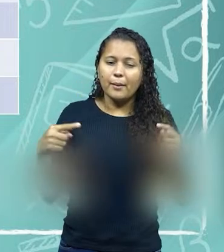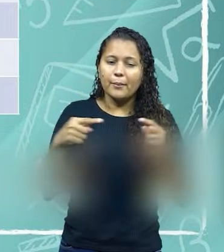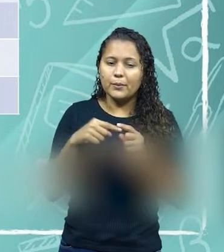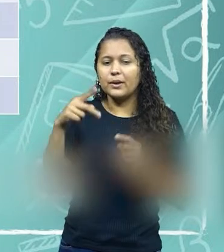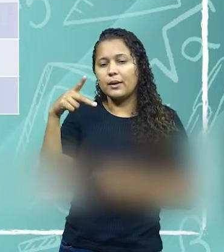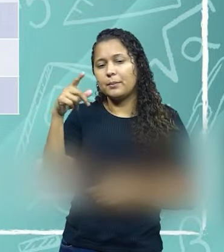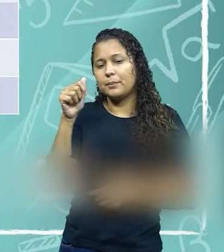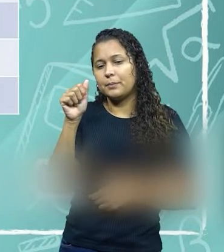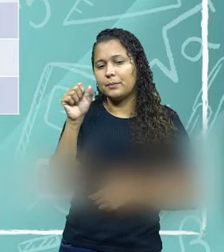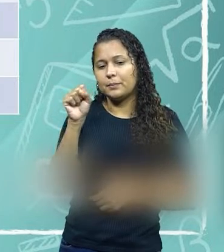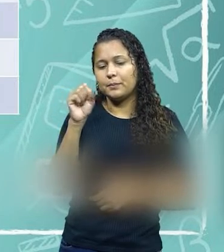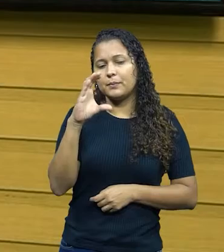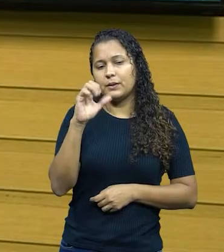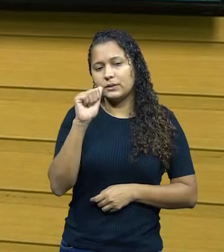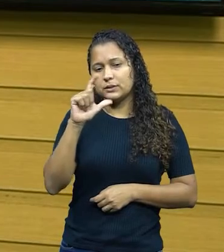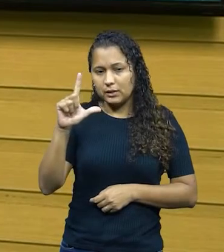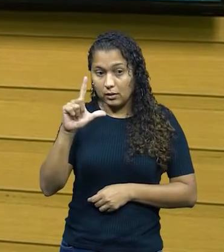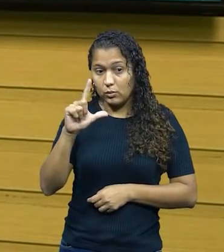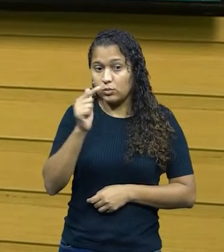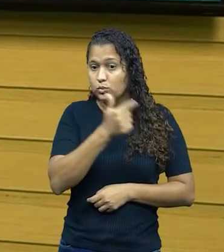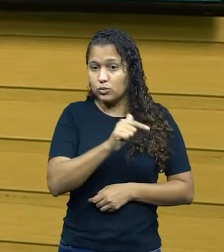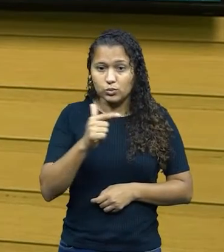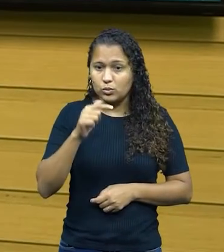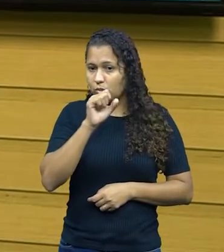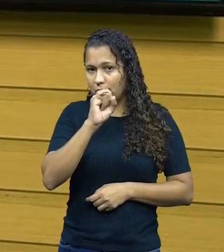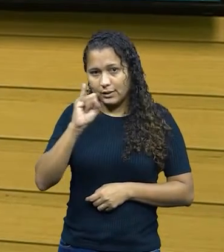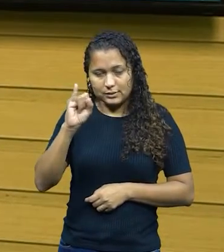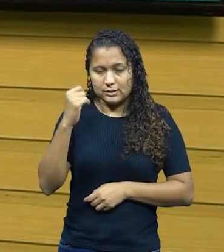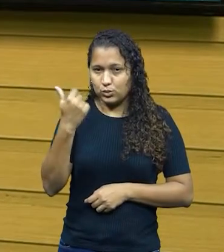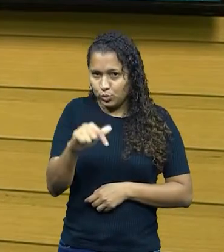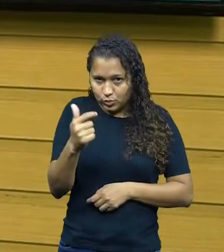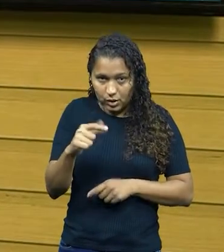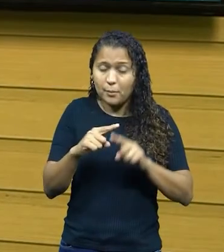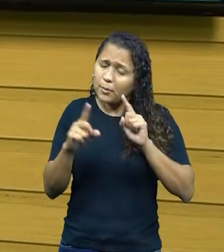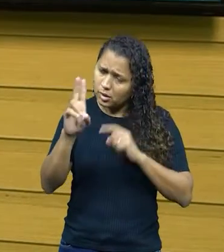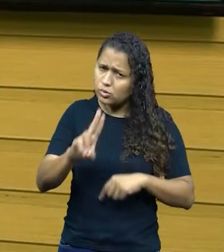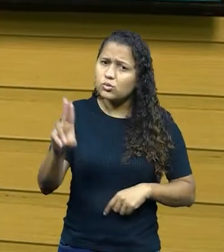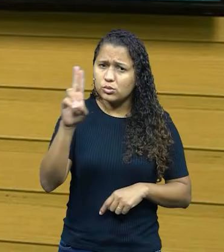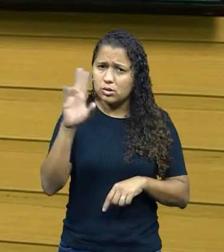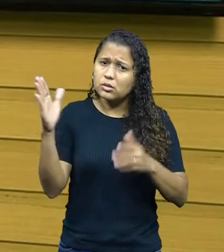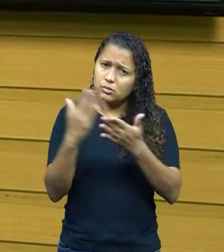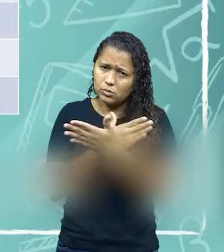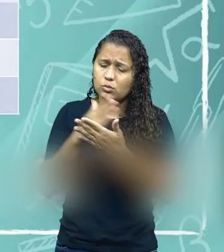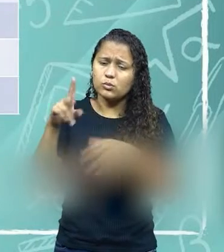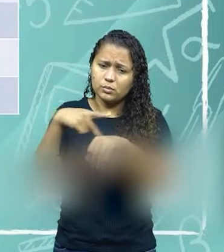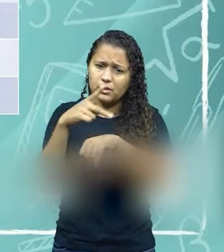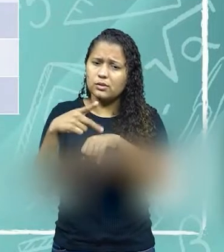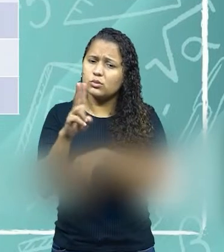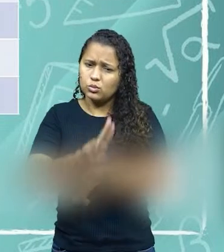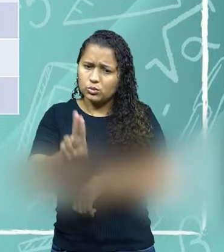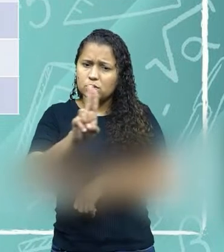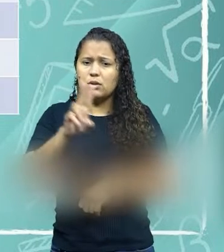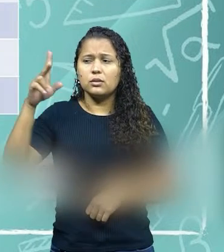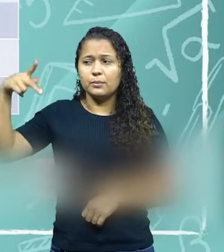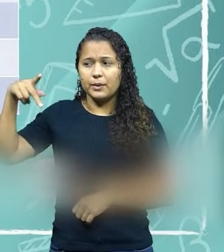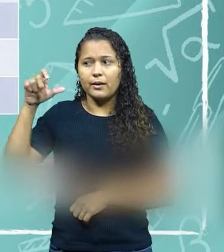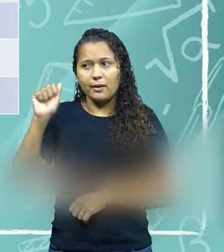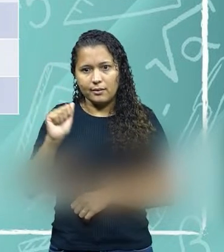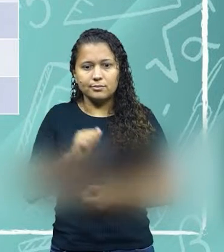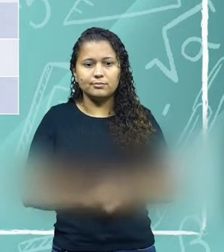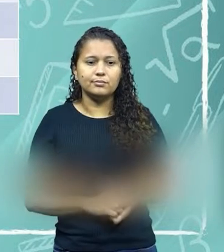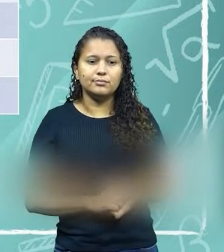derivada Pascal. Não tem no SI, mas é utilizada por muitos países ainda. E ela é representada pelo